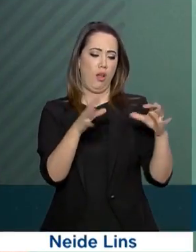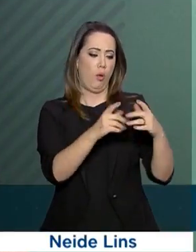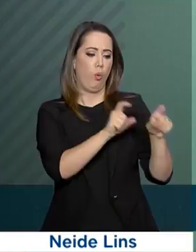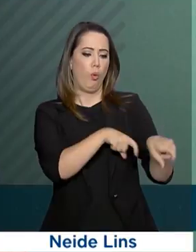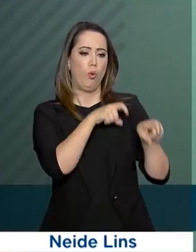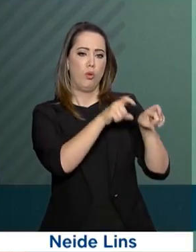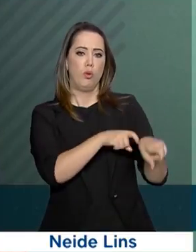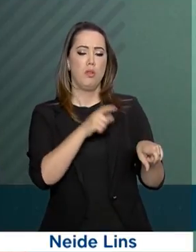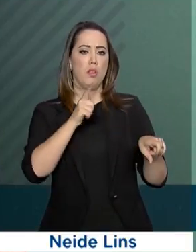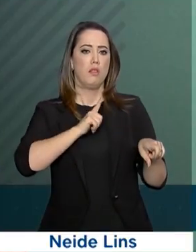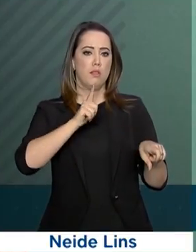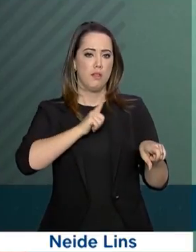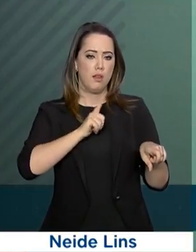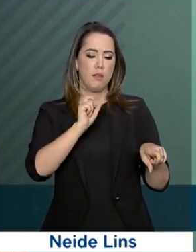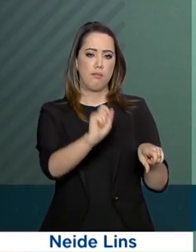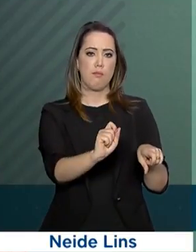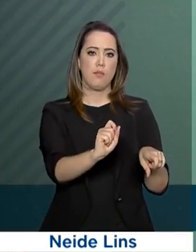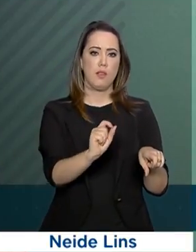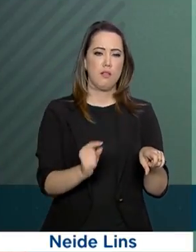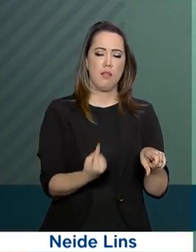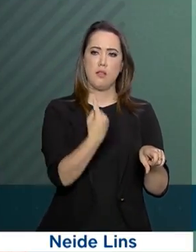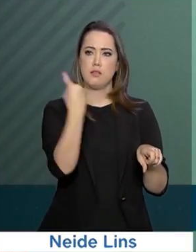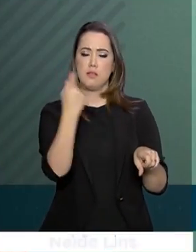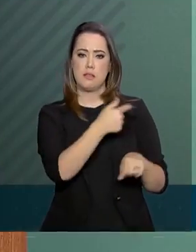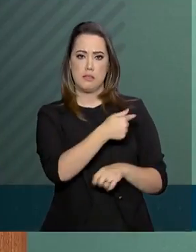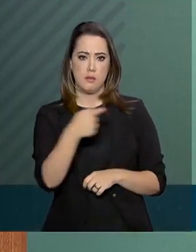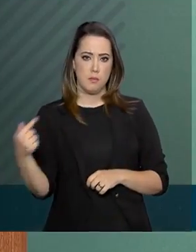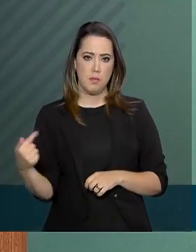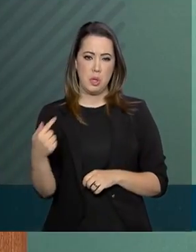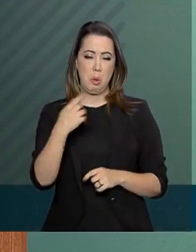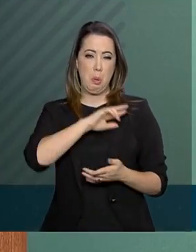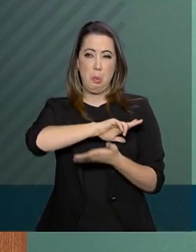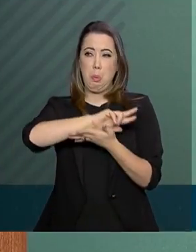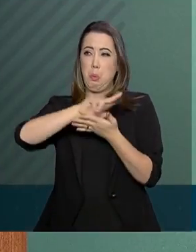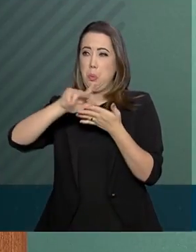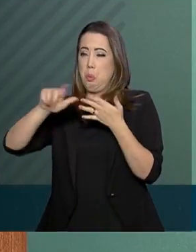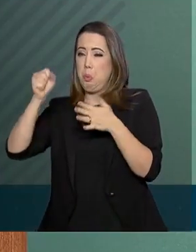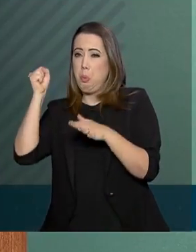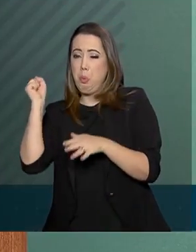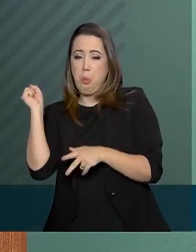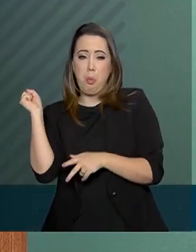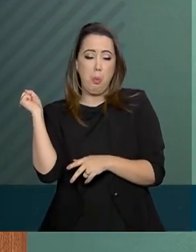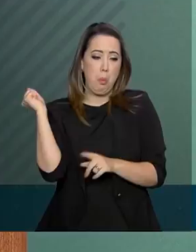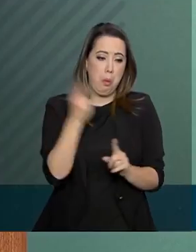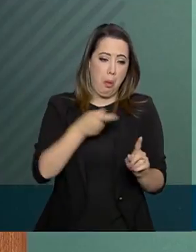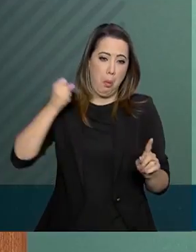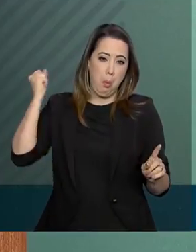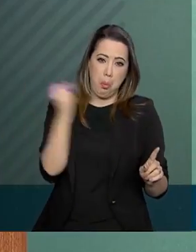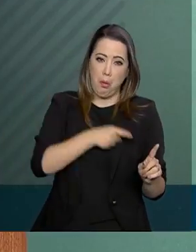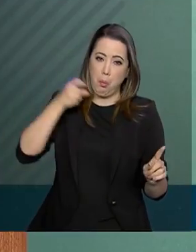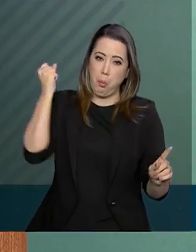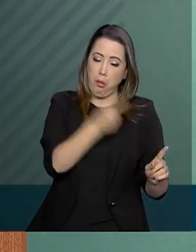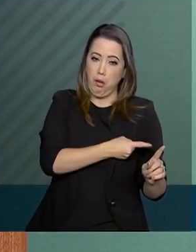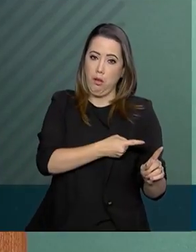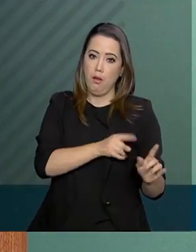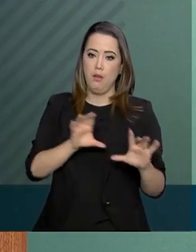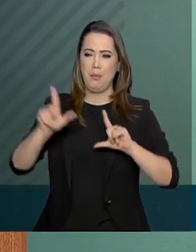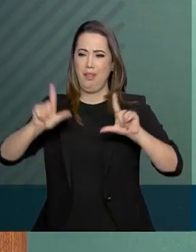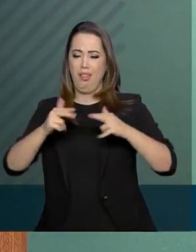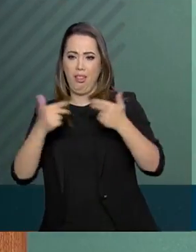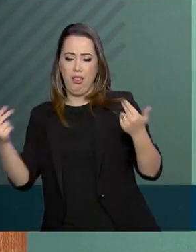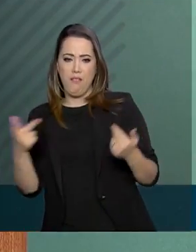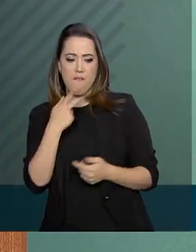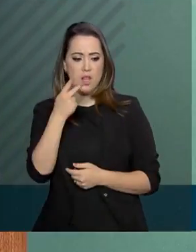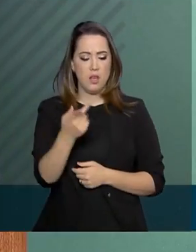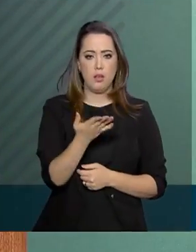tido nessa última semana um bombardeio pela mídia nacional colocando alimento